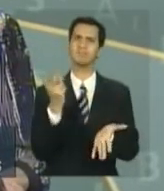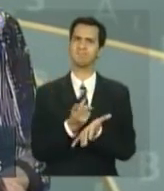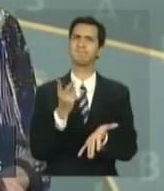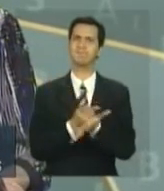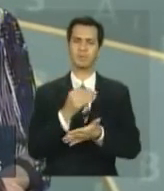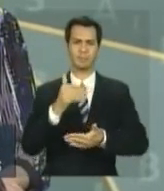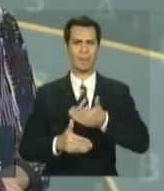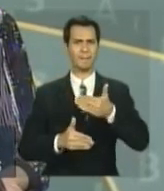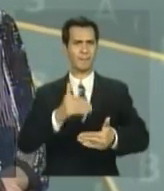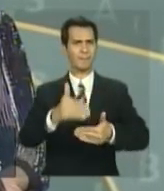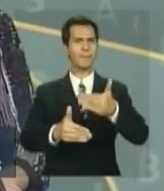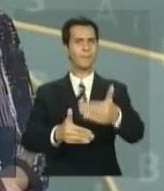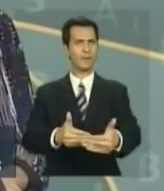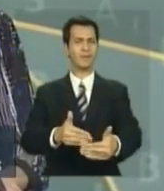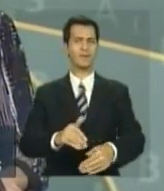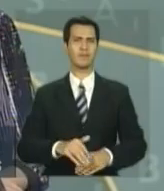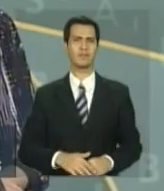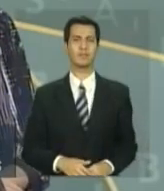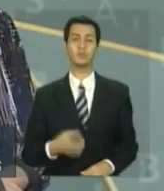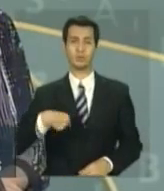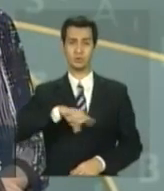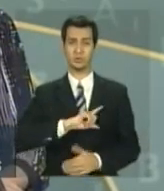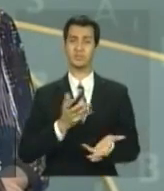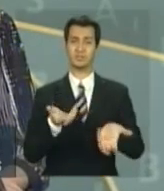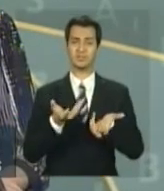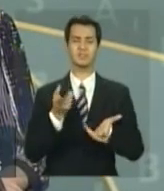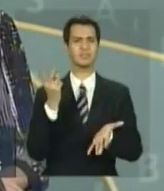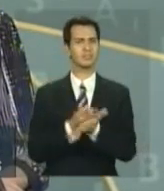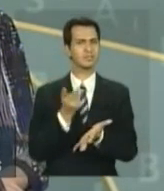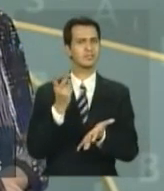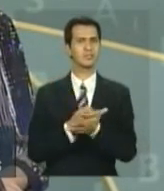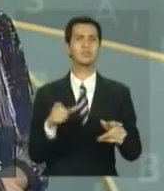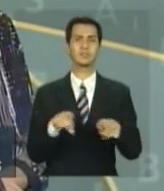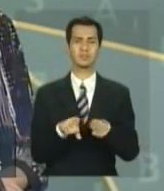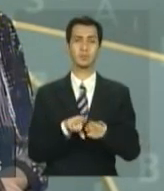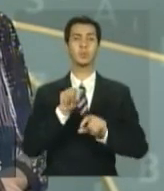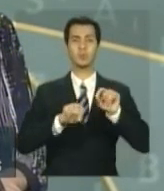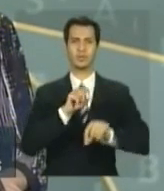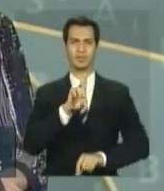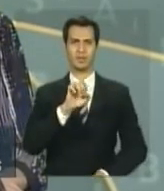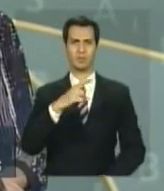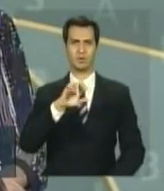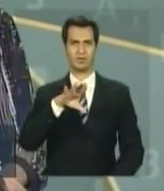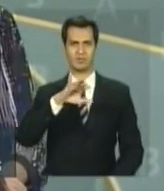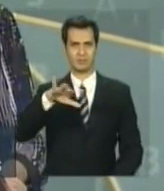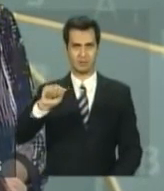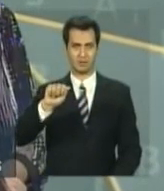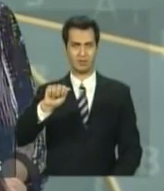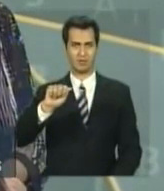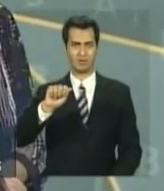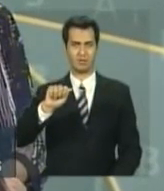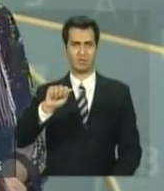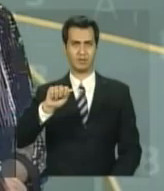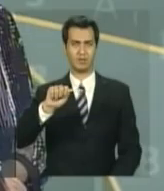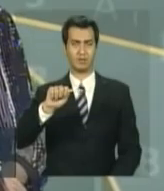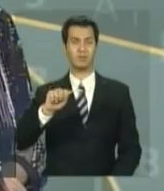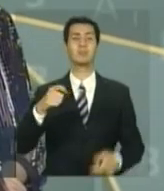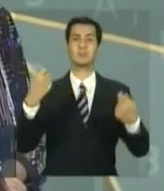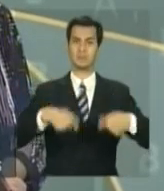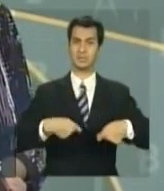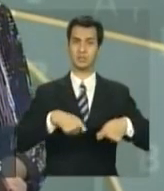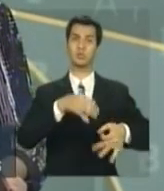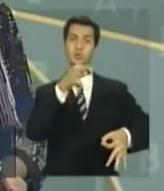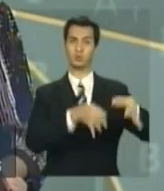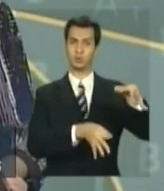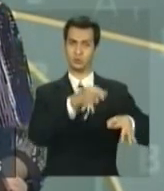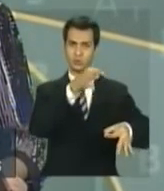mais. E queremos sempre que esta democracia seja uma democracia com justiça